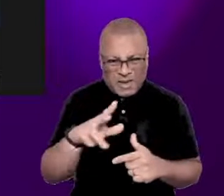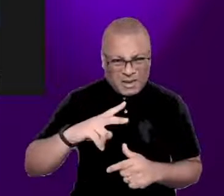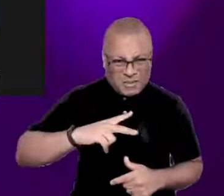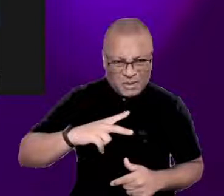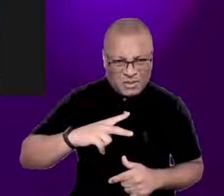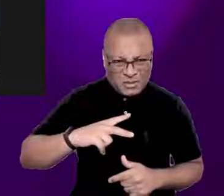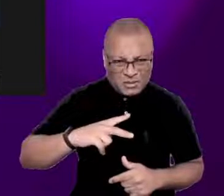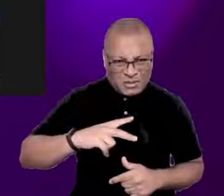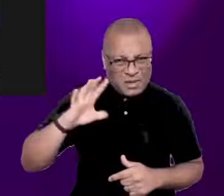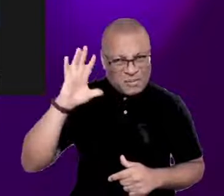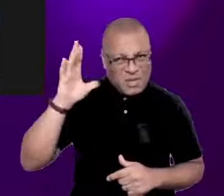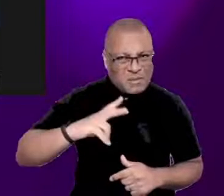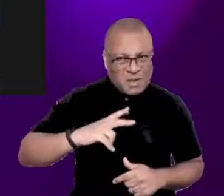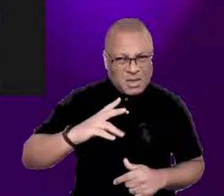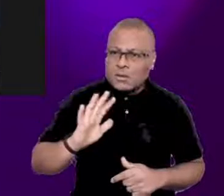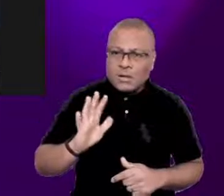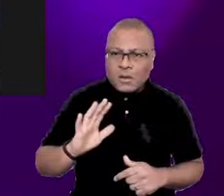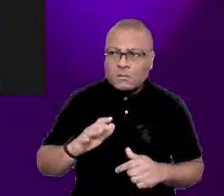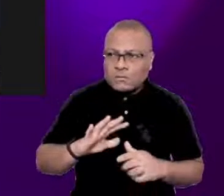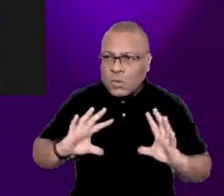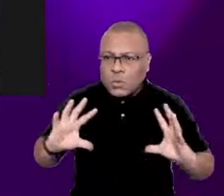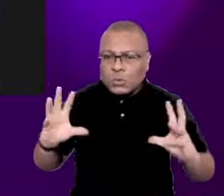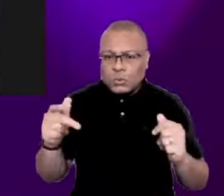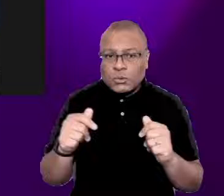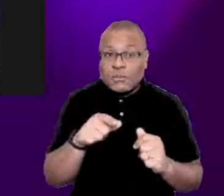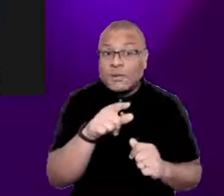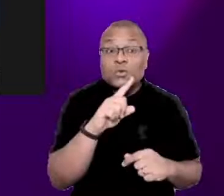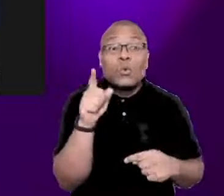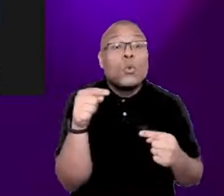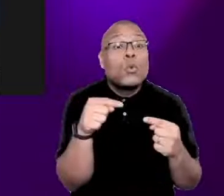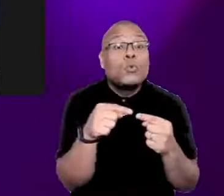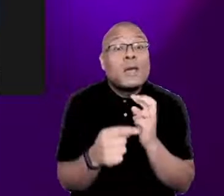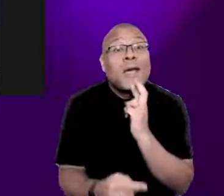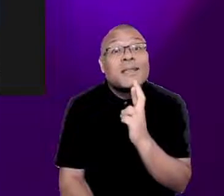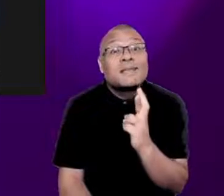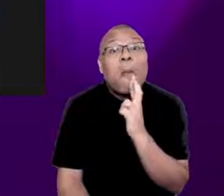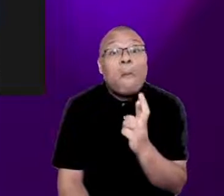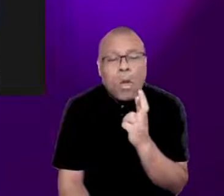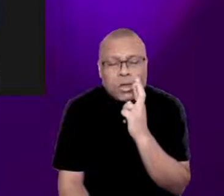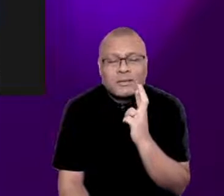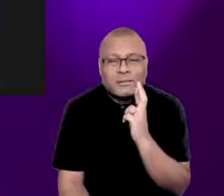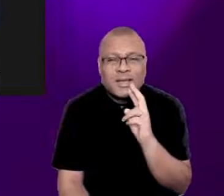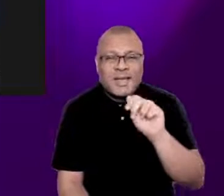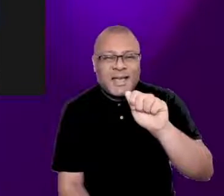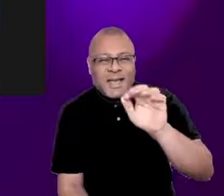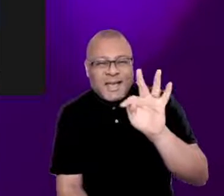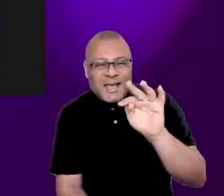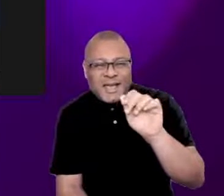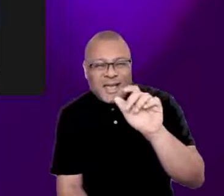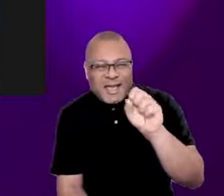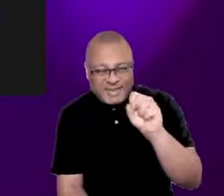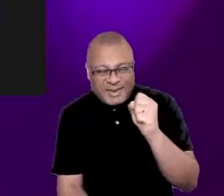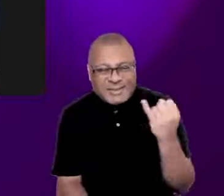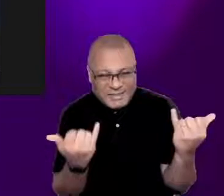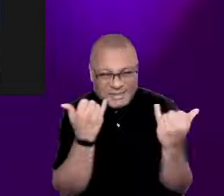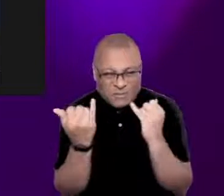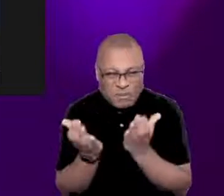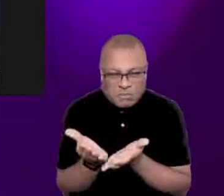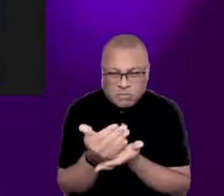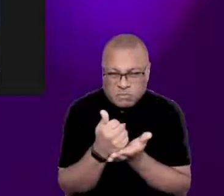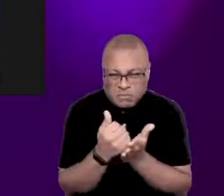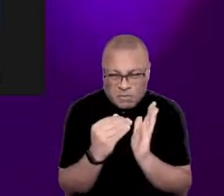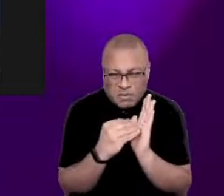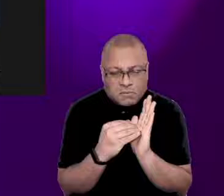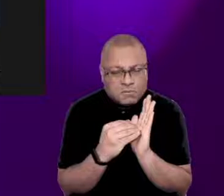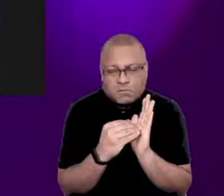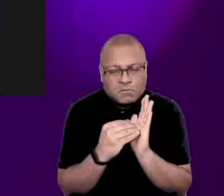como se supunha. Mas a ideia do Atlas não é trazer respostas. A ideia do Atlas é fazer as perguntas para que a gente